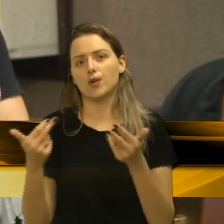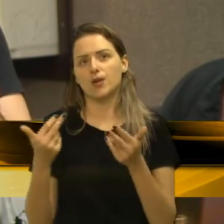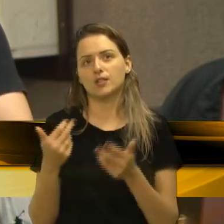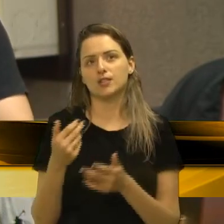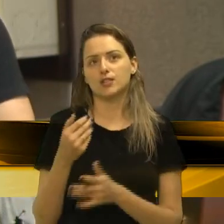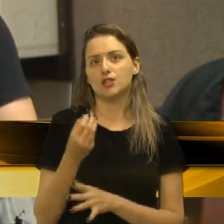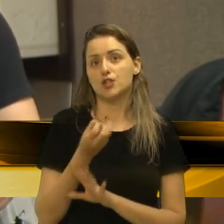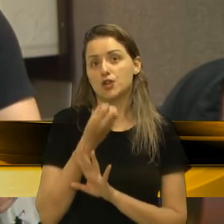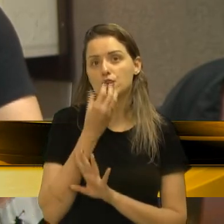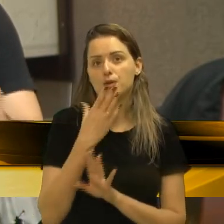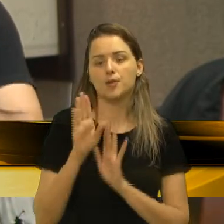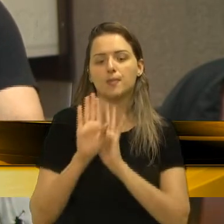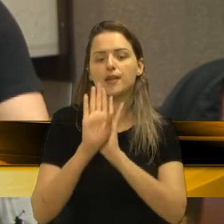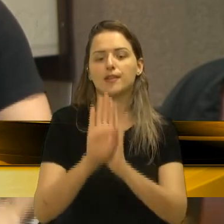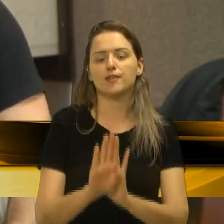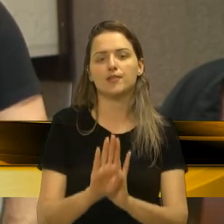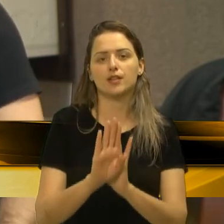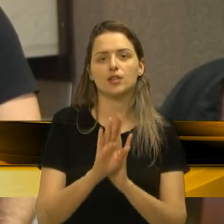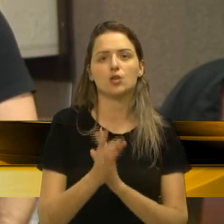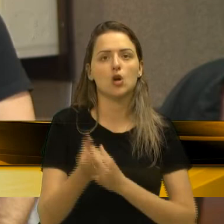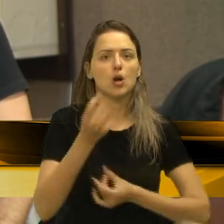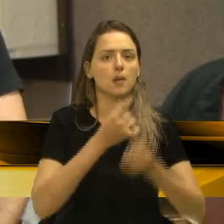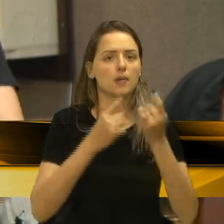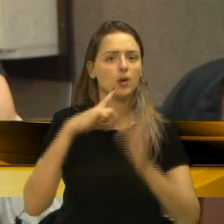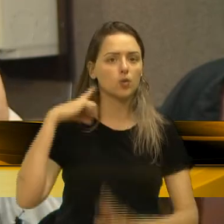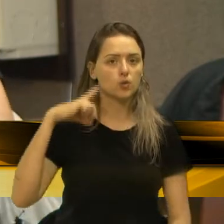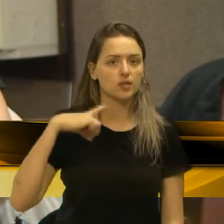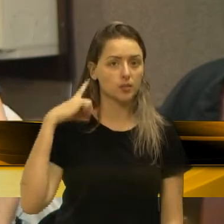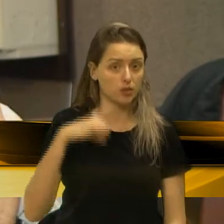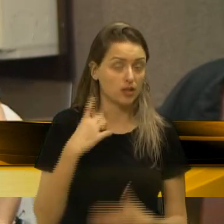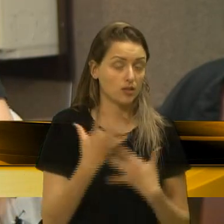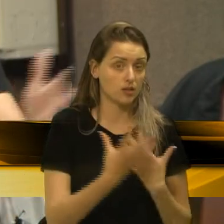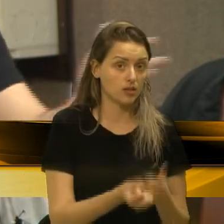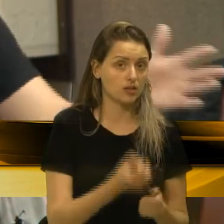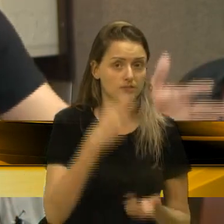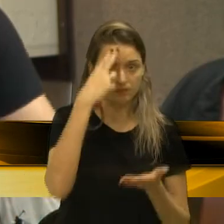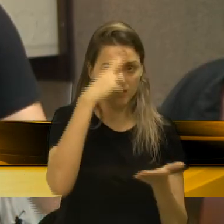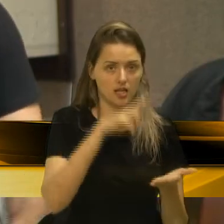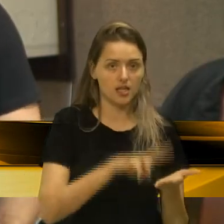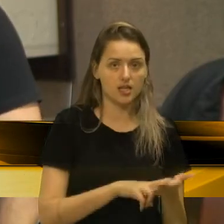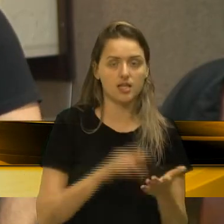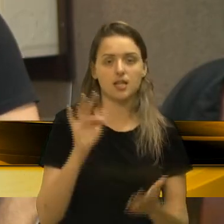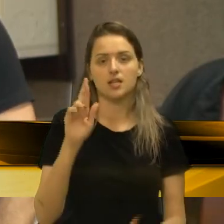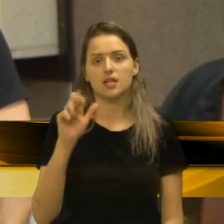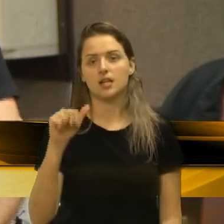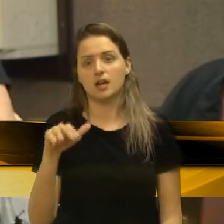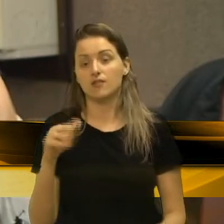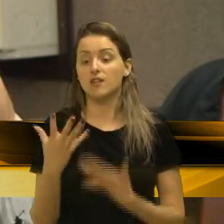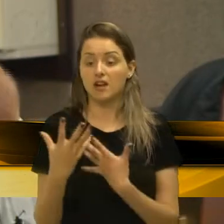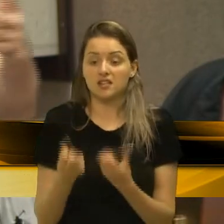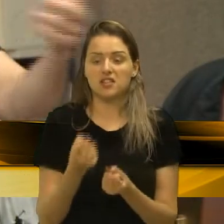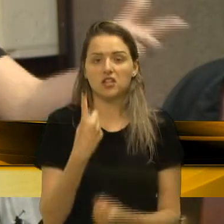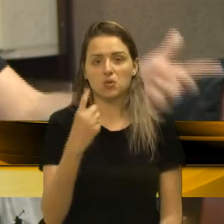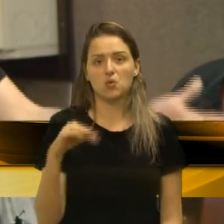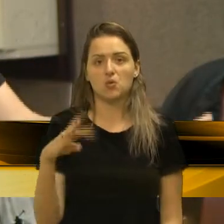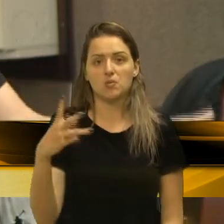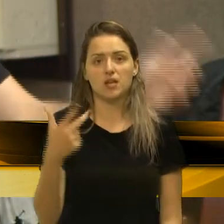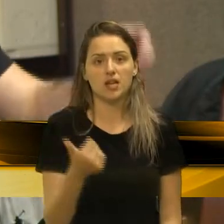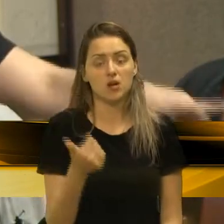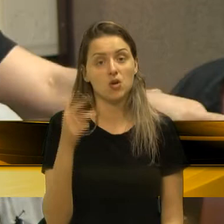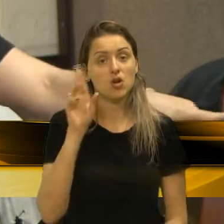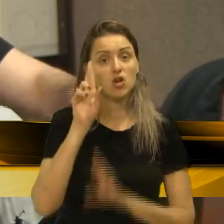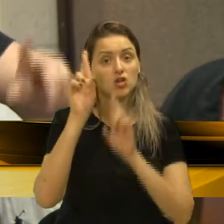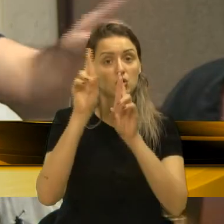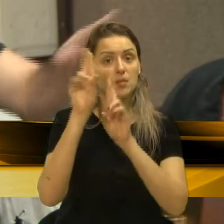R$1 milhão para muitos deputados, inclusive aqui da Serra Gaúcha aceitaram, por exemplo, Neiri e a François Mendes aceitaram esse R$1 milhão. Espero que não tenham vendido seu